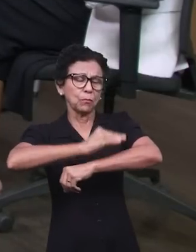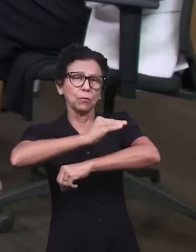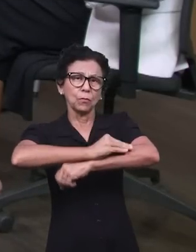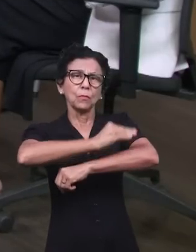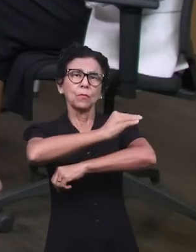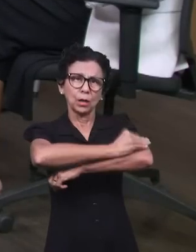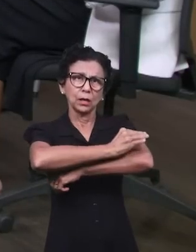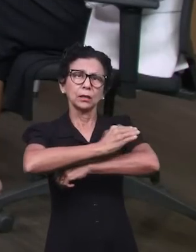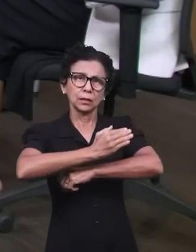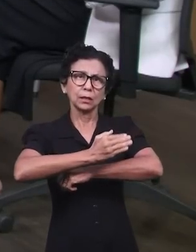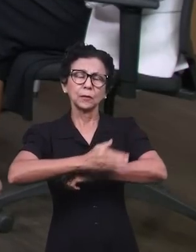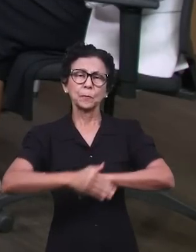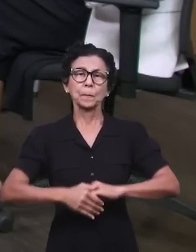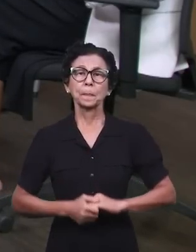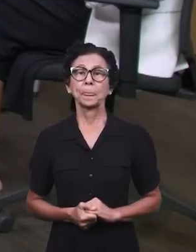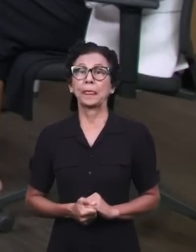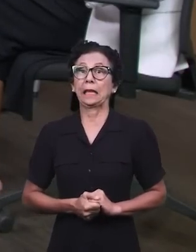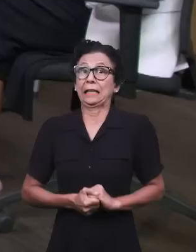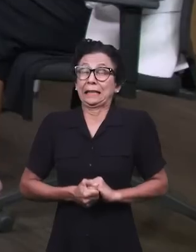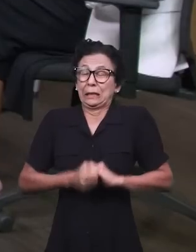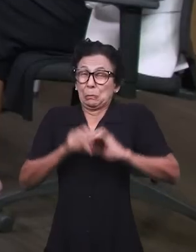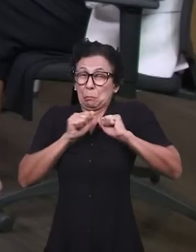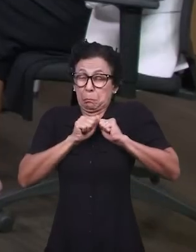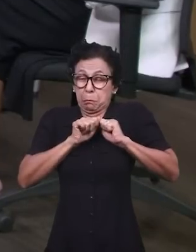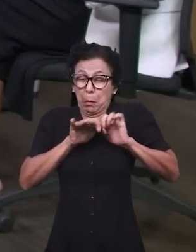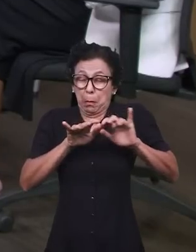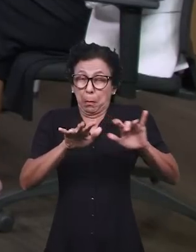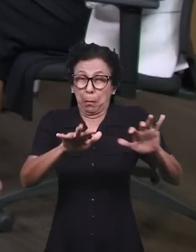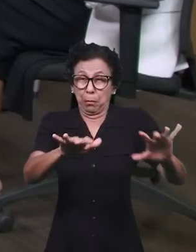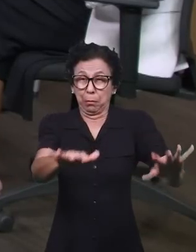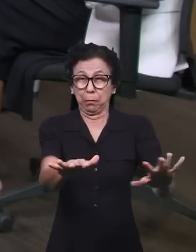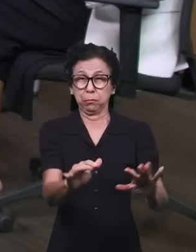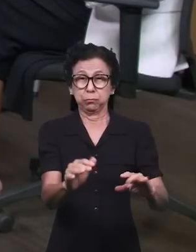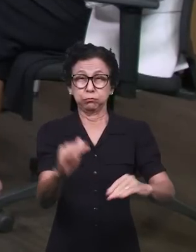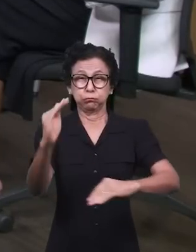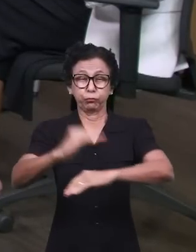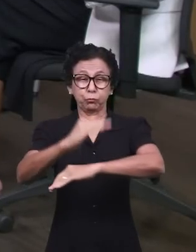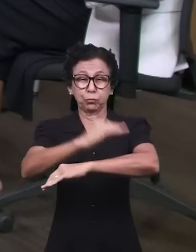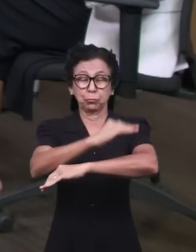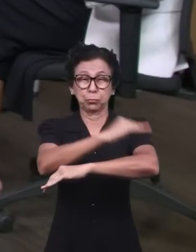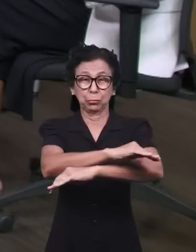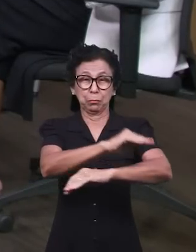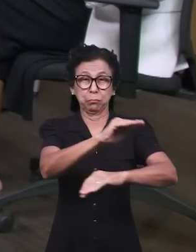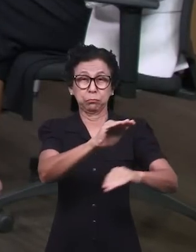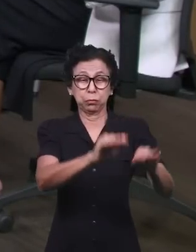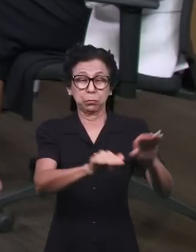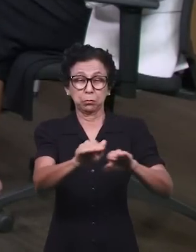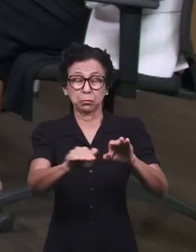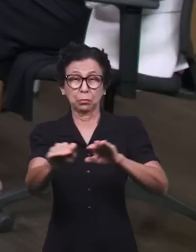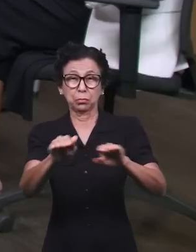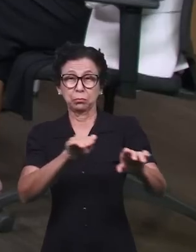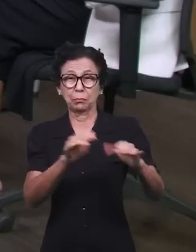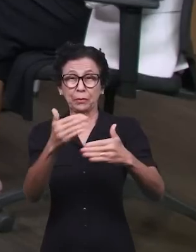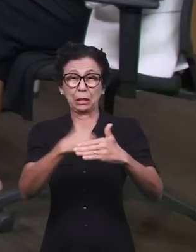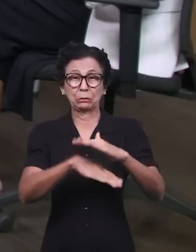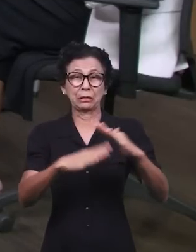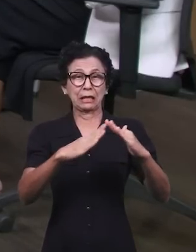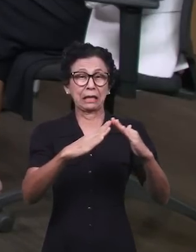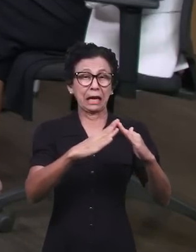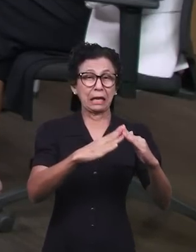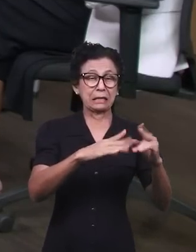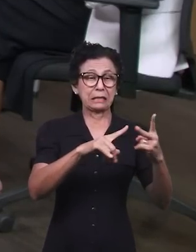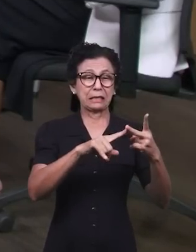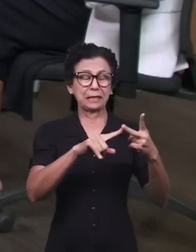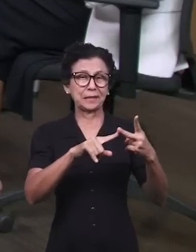a Bíblia diz que havia rãs por todo o Egito. Né? Havia rãs nas casas,